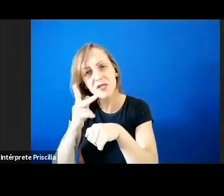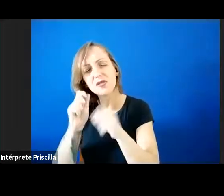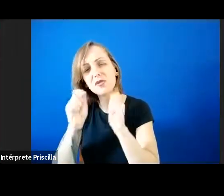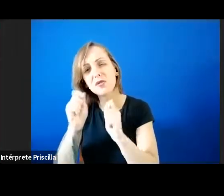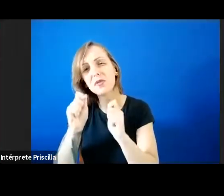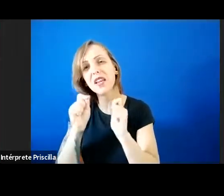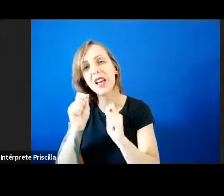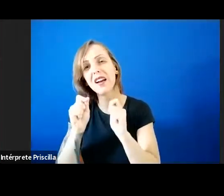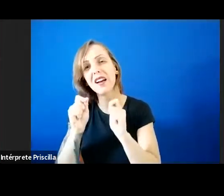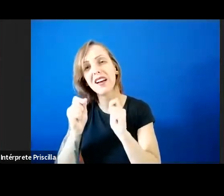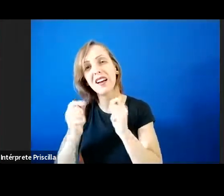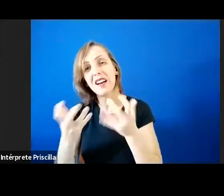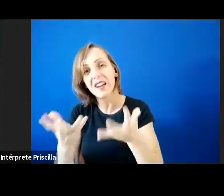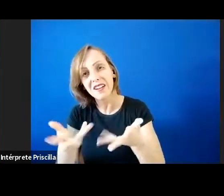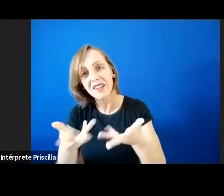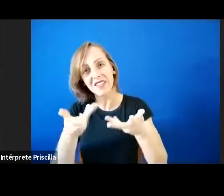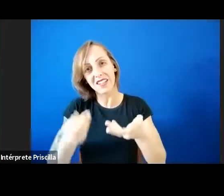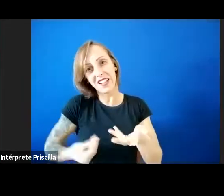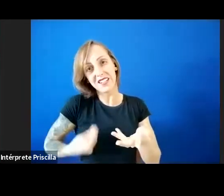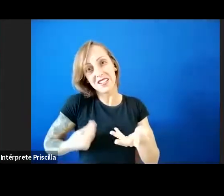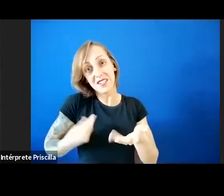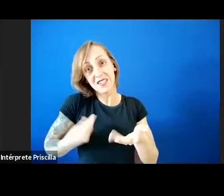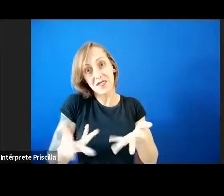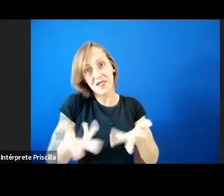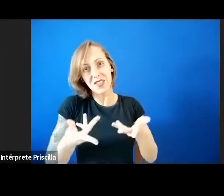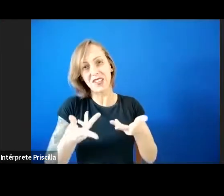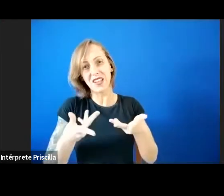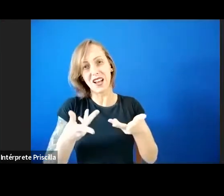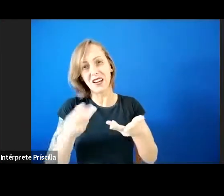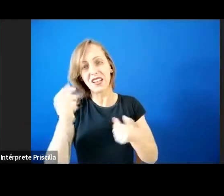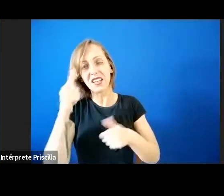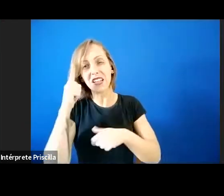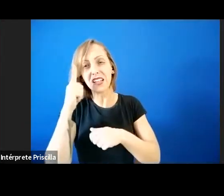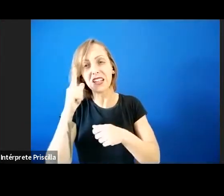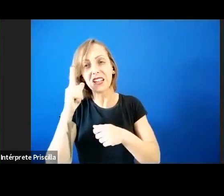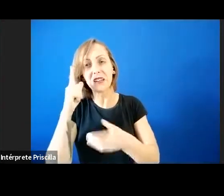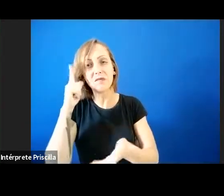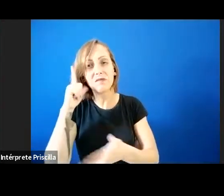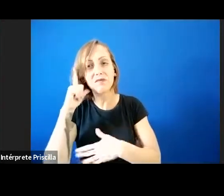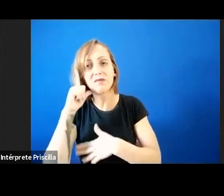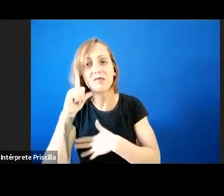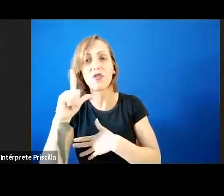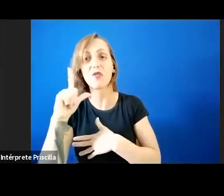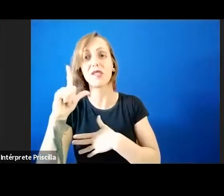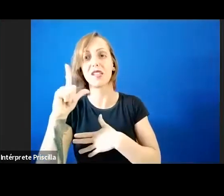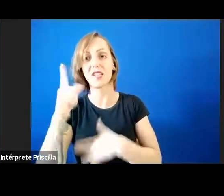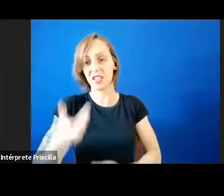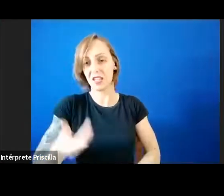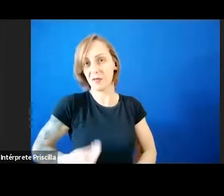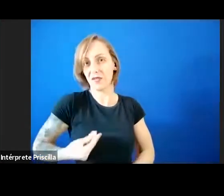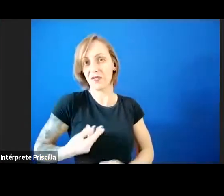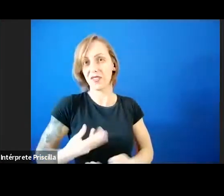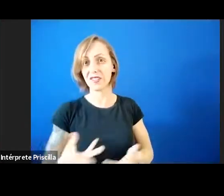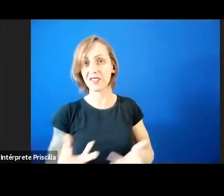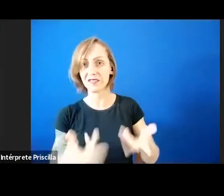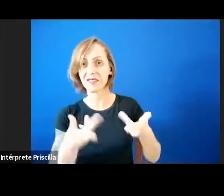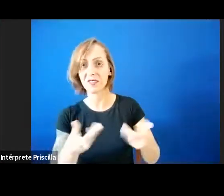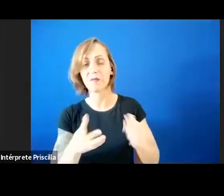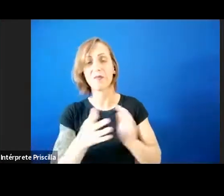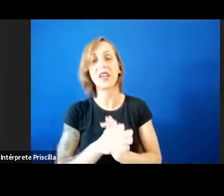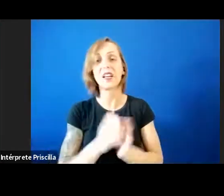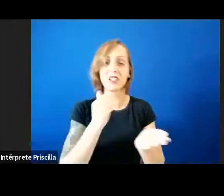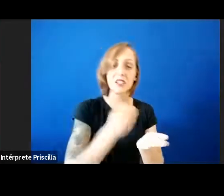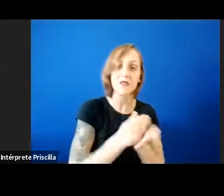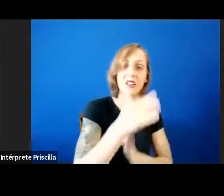gente começa a pontuar lá no estudo da planta, lá no cultivo do alimento, lá no uso e resgate das